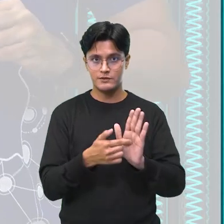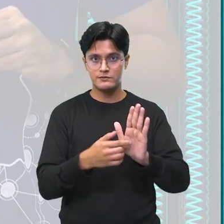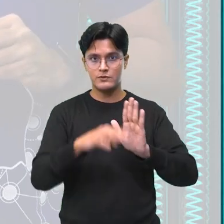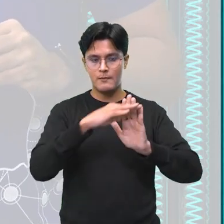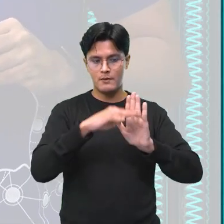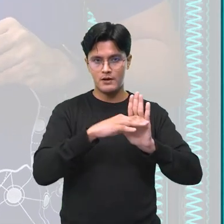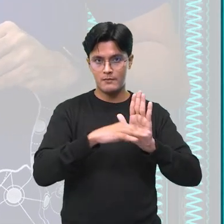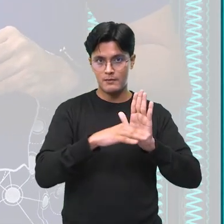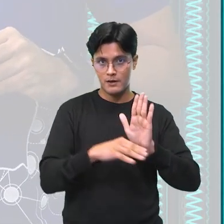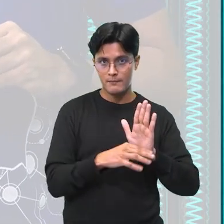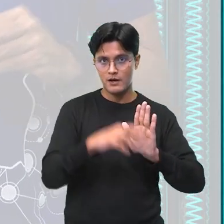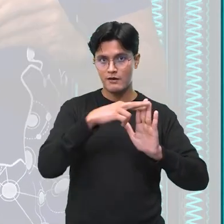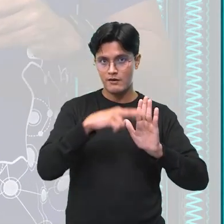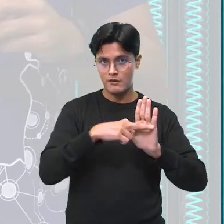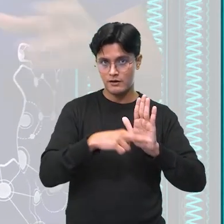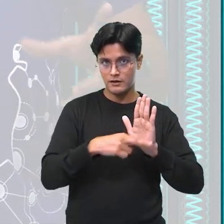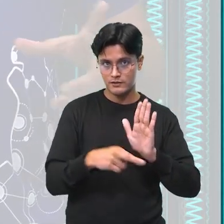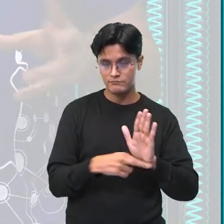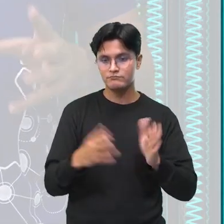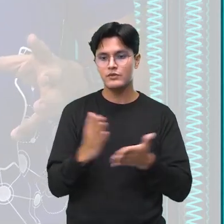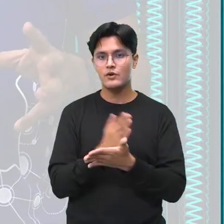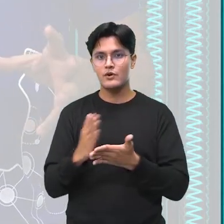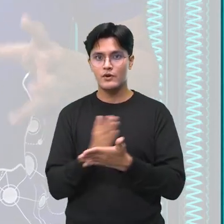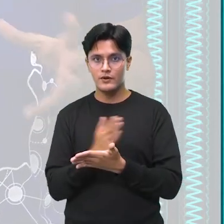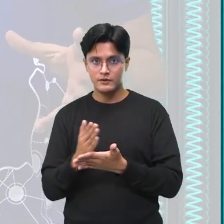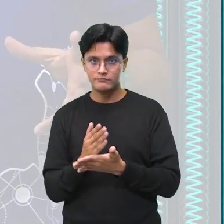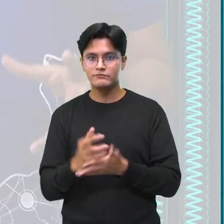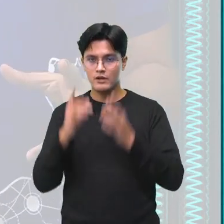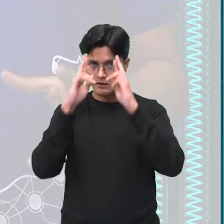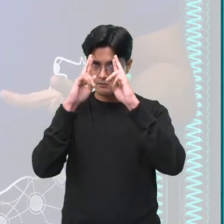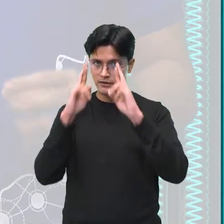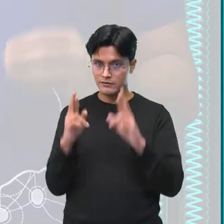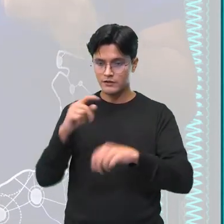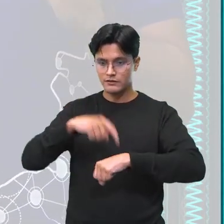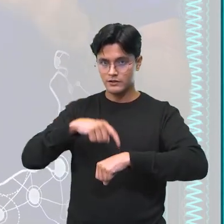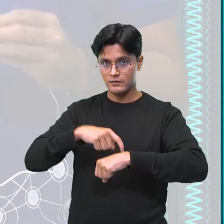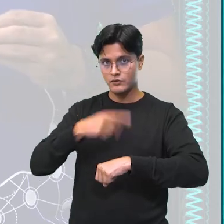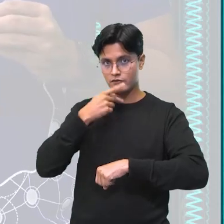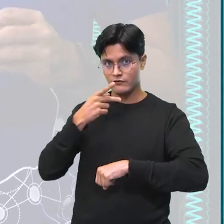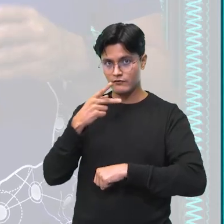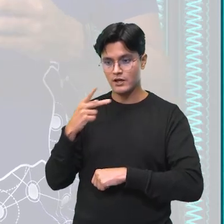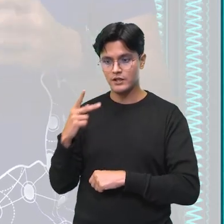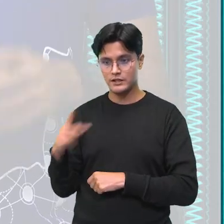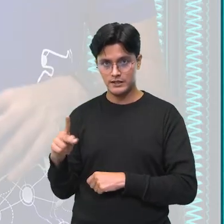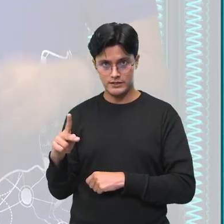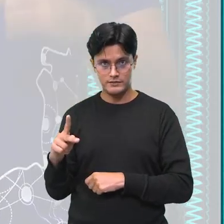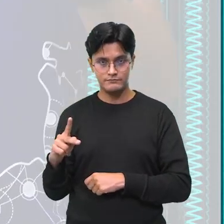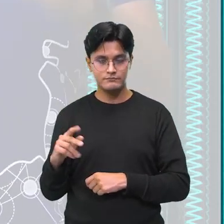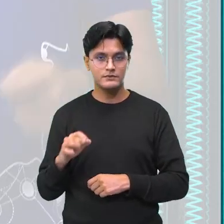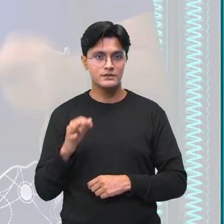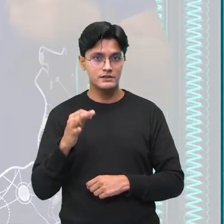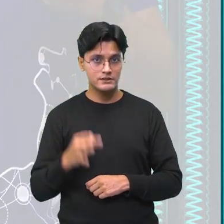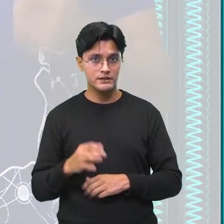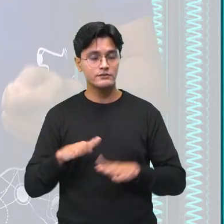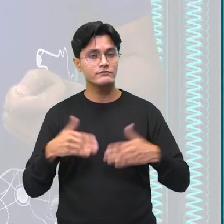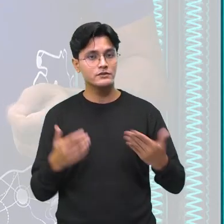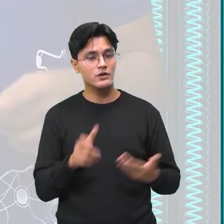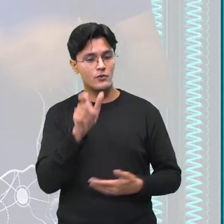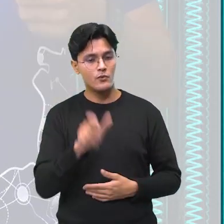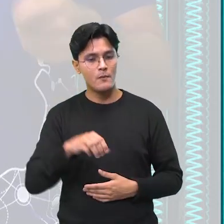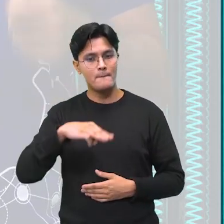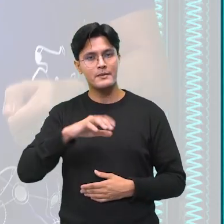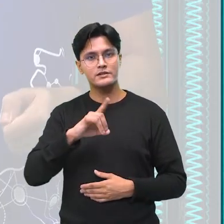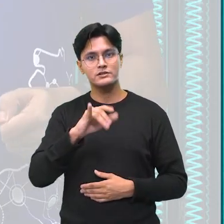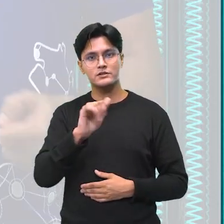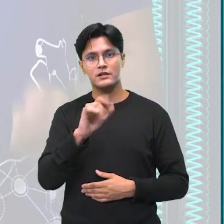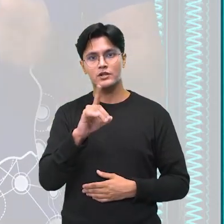tempo, não interromper, né, o outro debatedor. Então, o mediador ele está ali para assegurar, né,